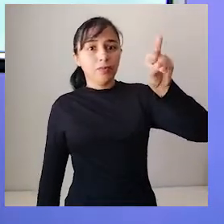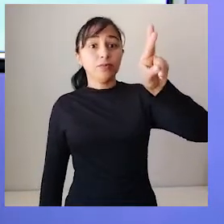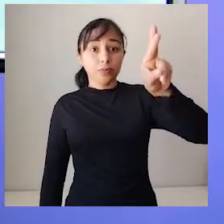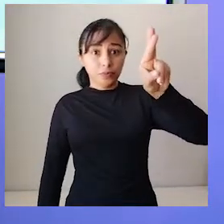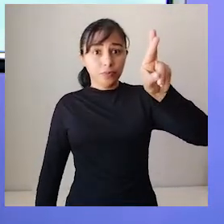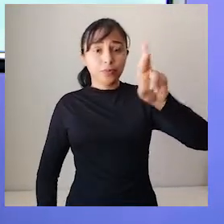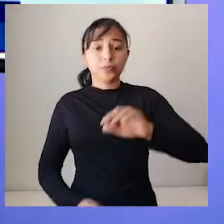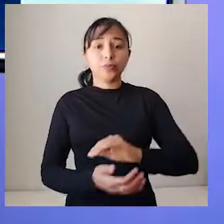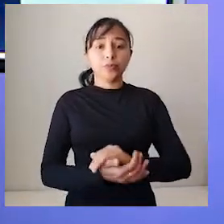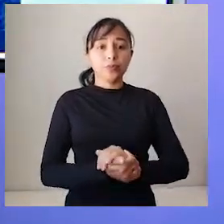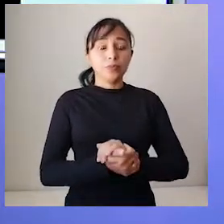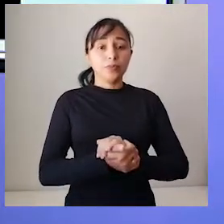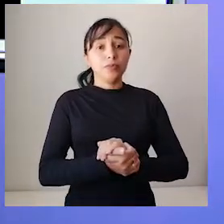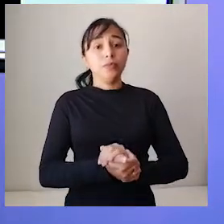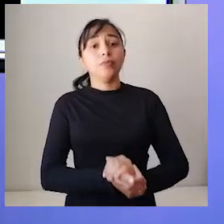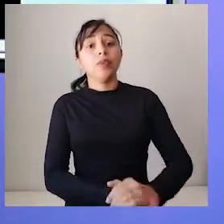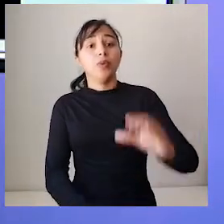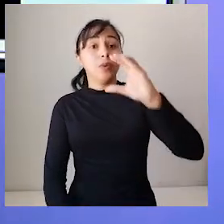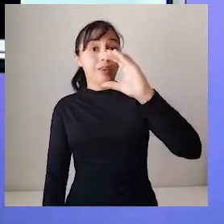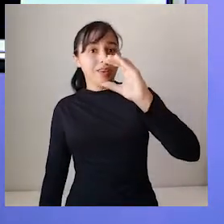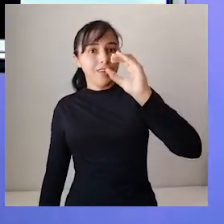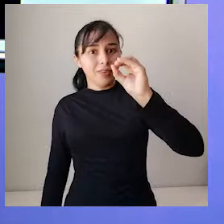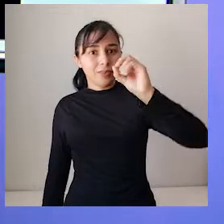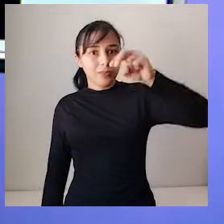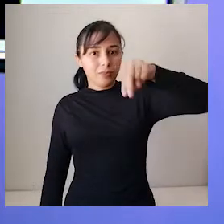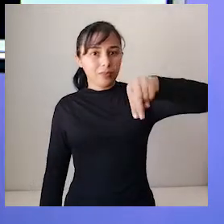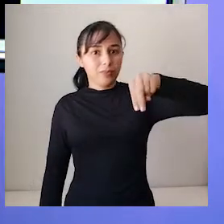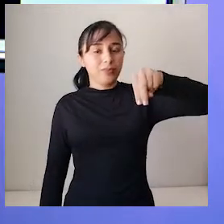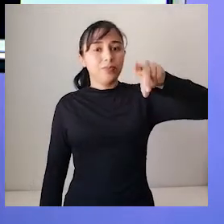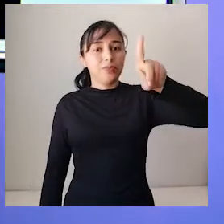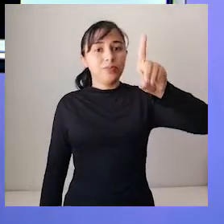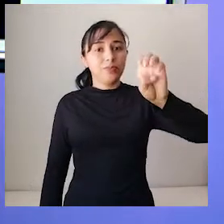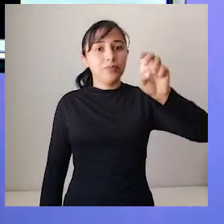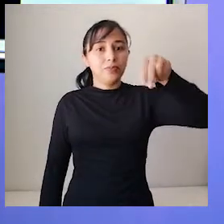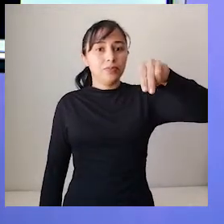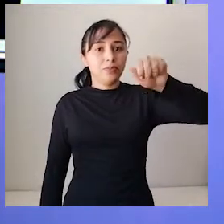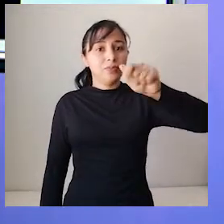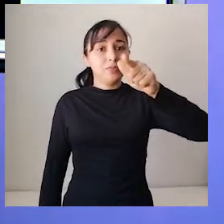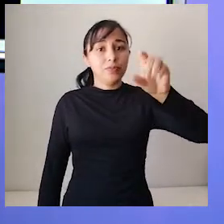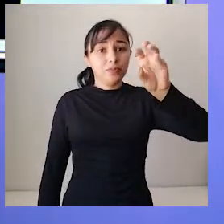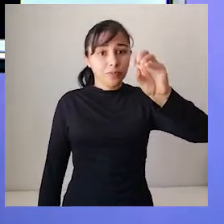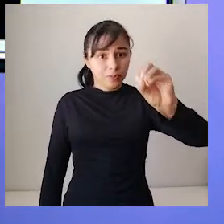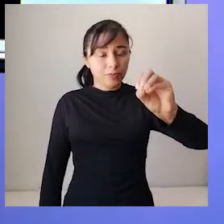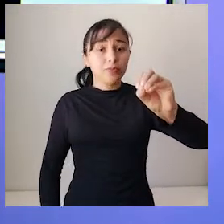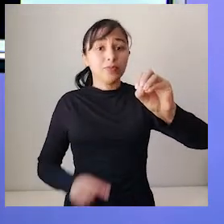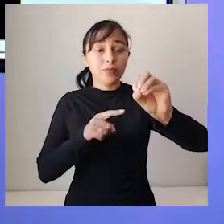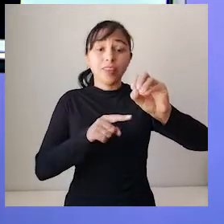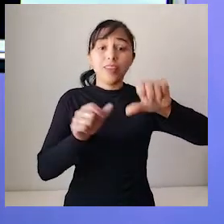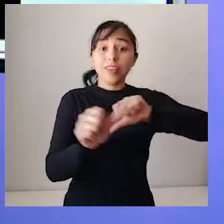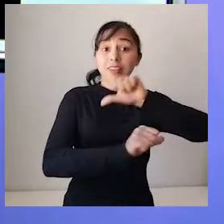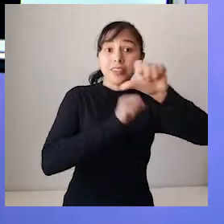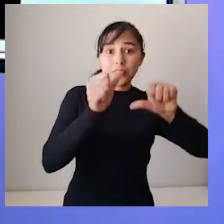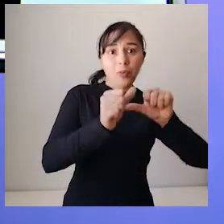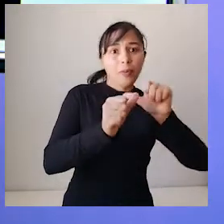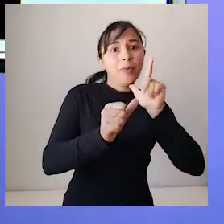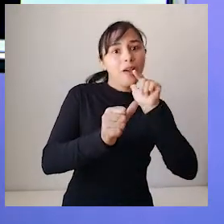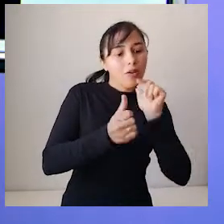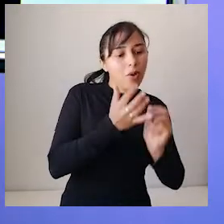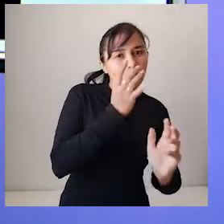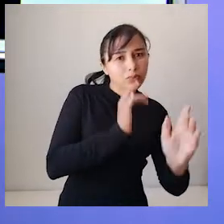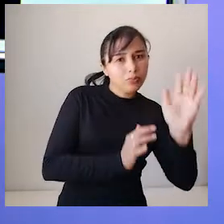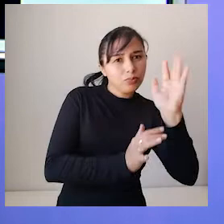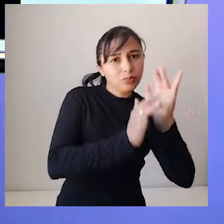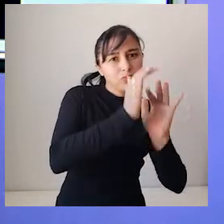A condensação é a transformação da água do estado gasoso para o